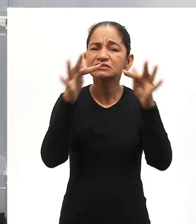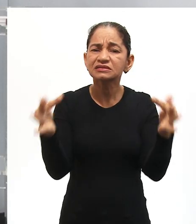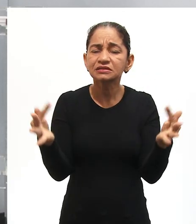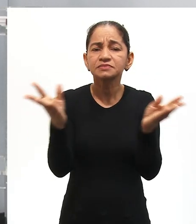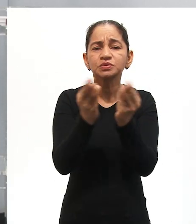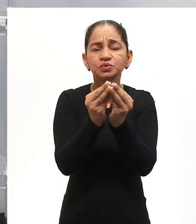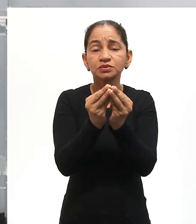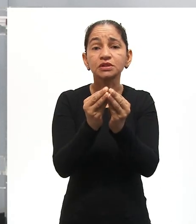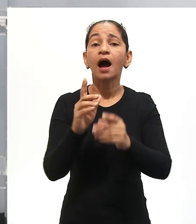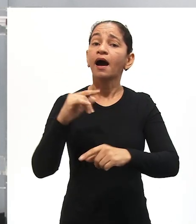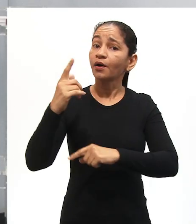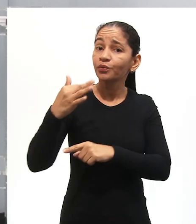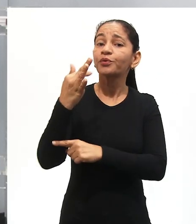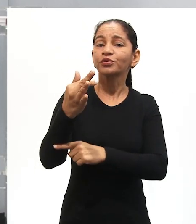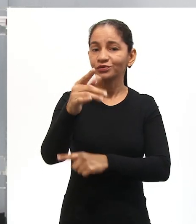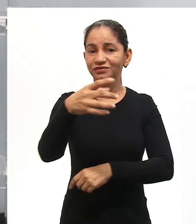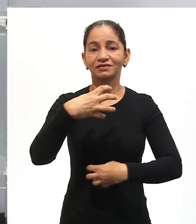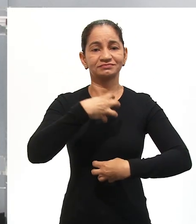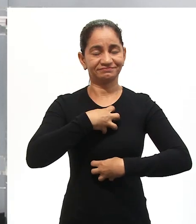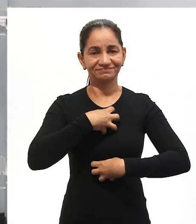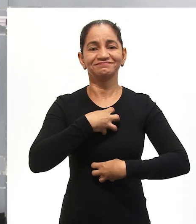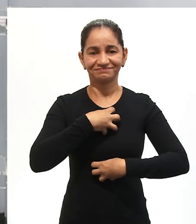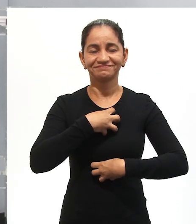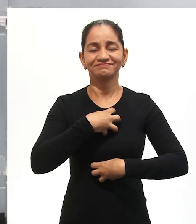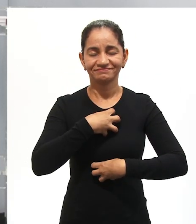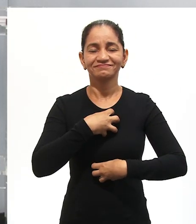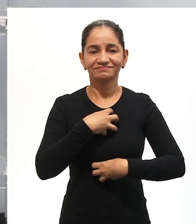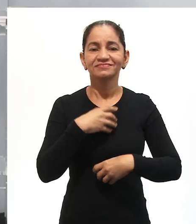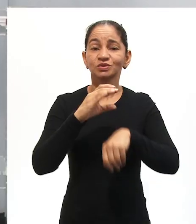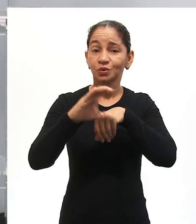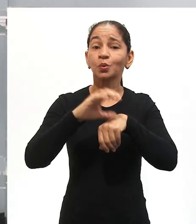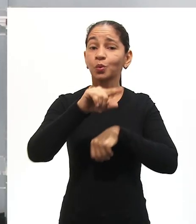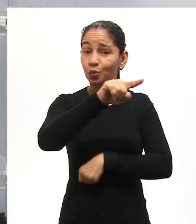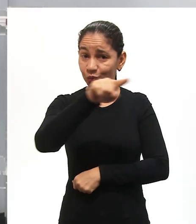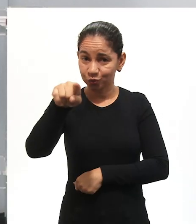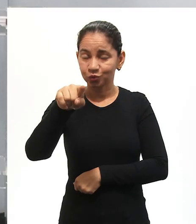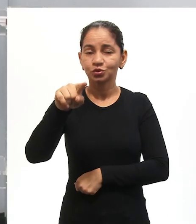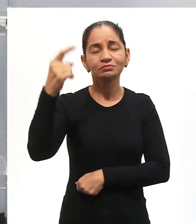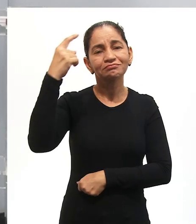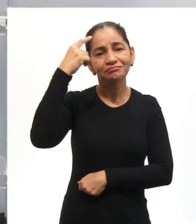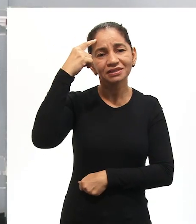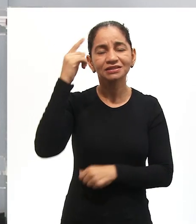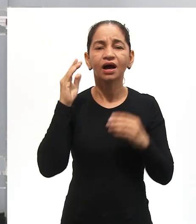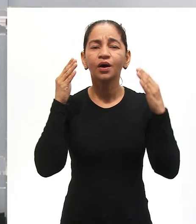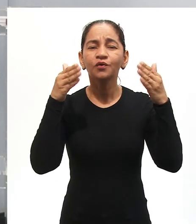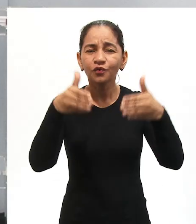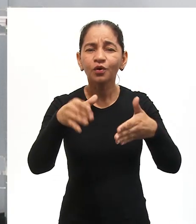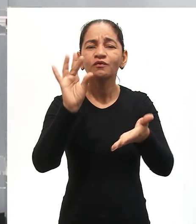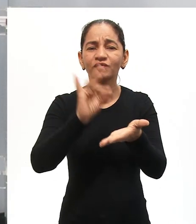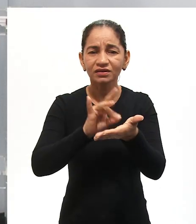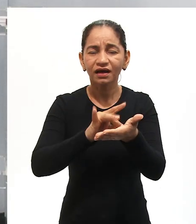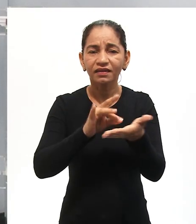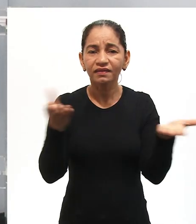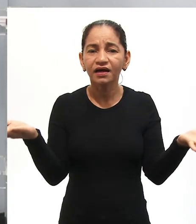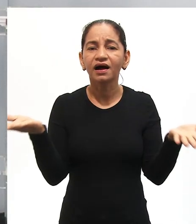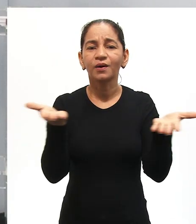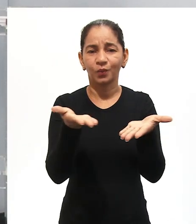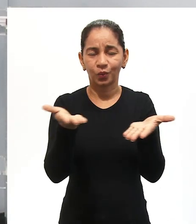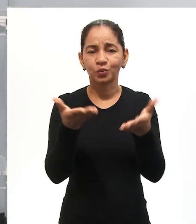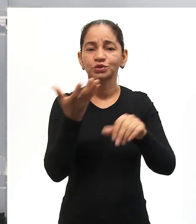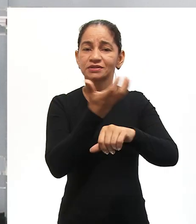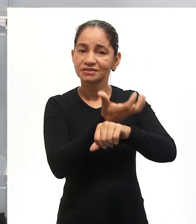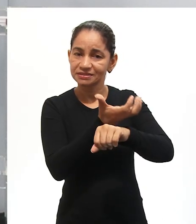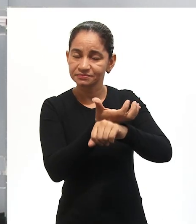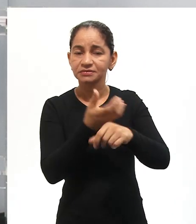com mais exemplos, tá bom? O que a gente precisa pensar, o foco tanto